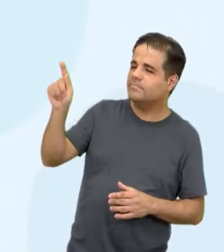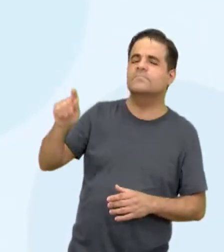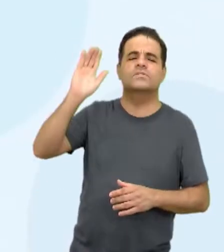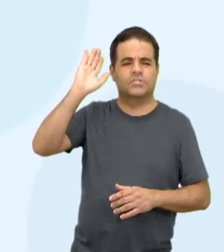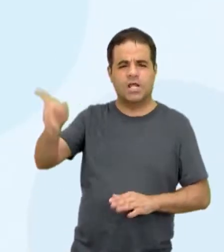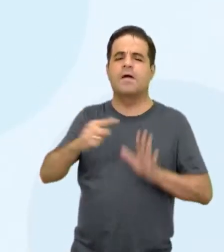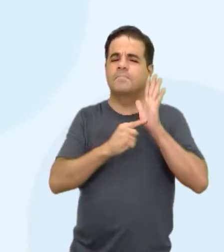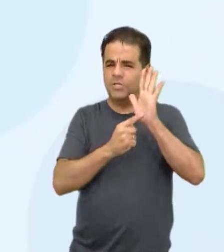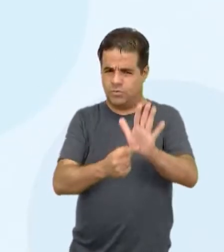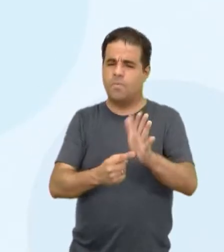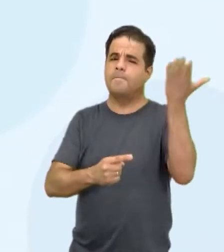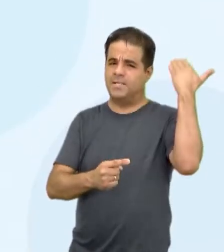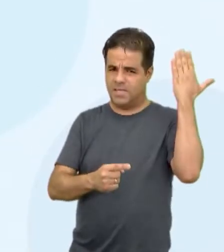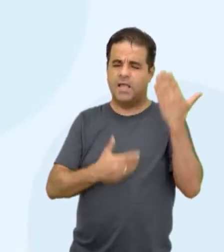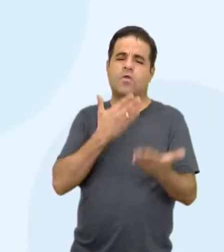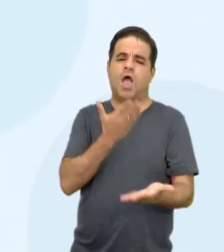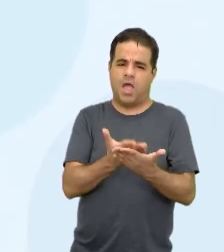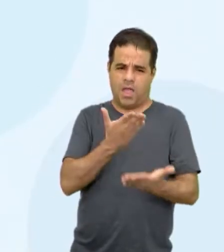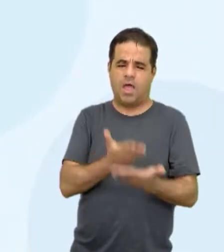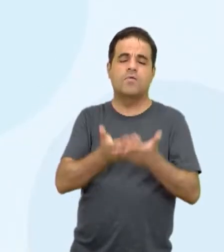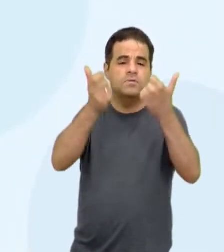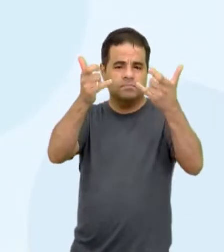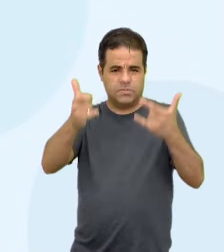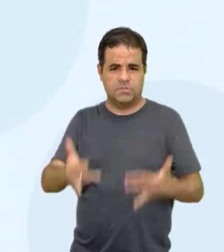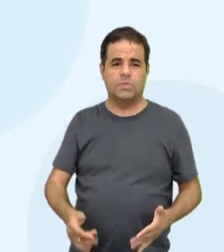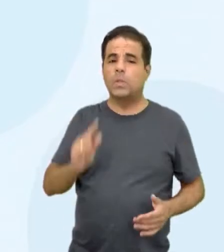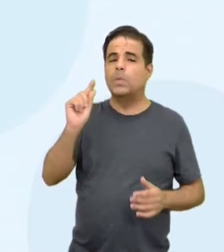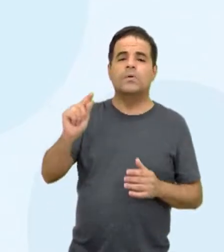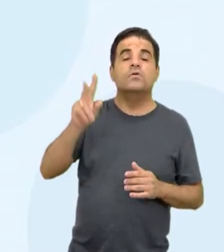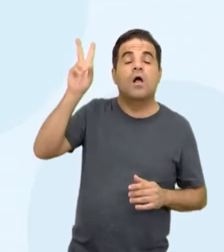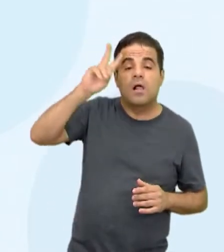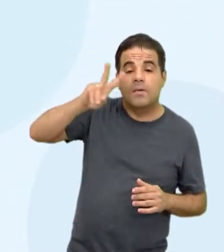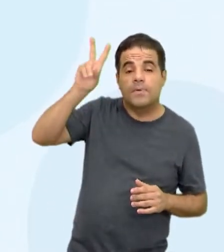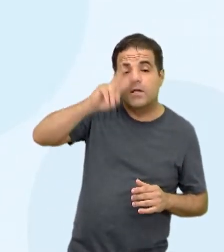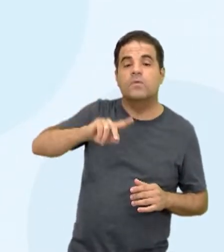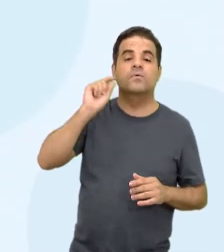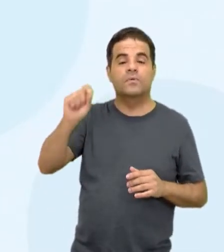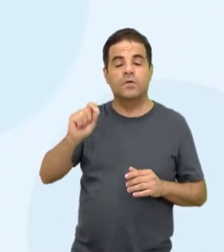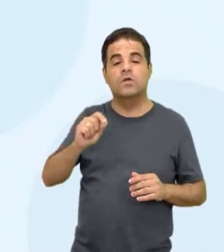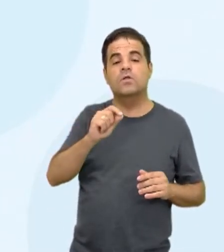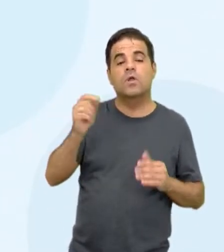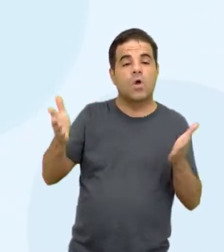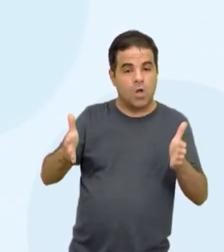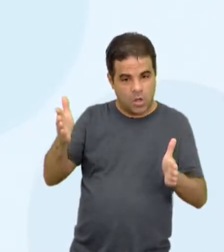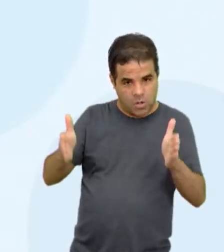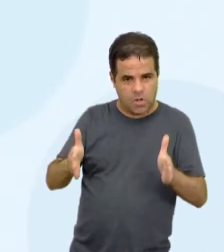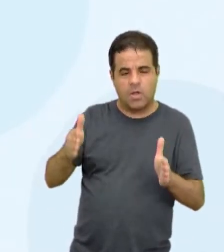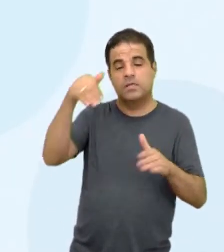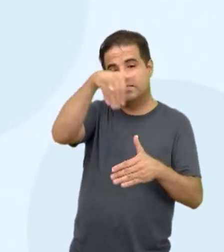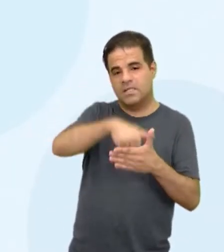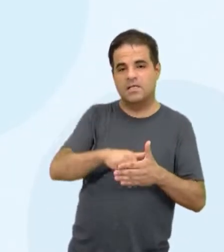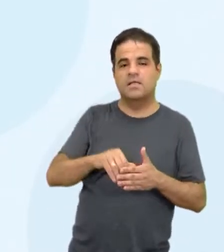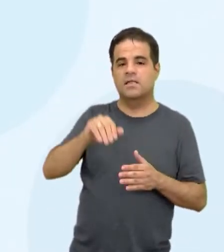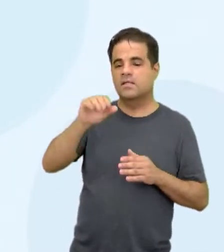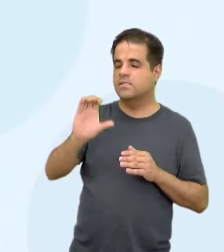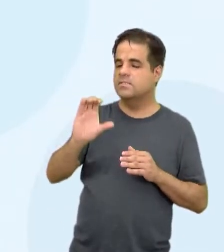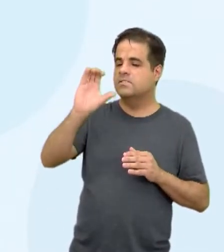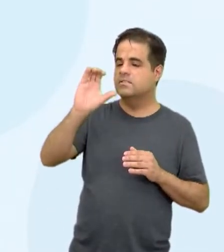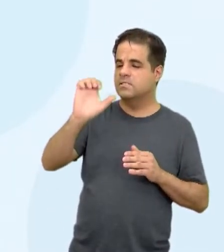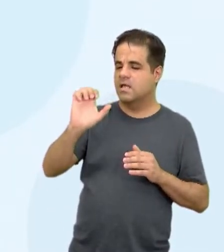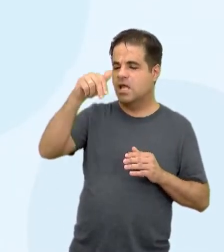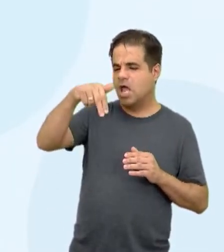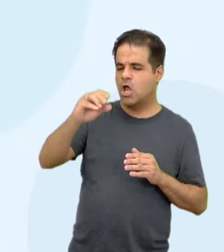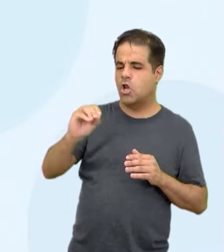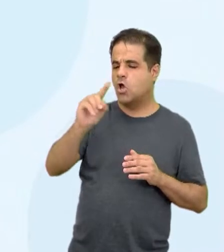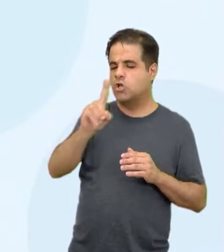né, apresentou aí na aula passada para vocês. Então, só relembrando, a gente está lá dentro da era